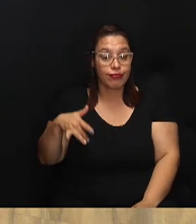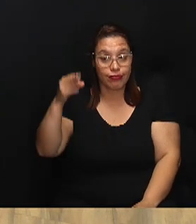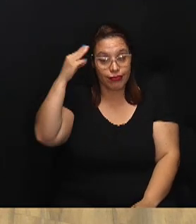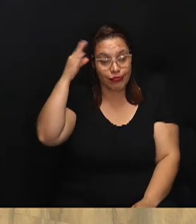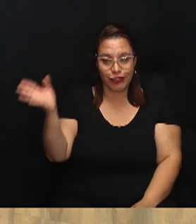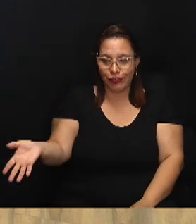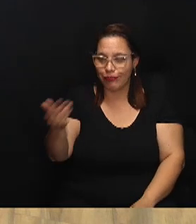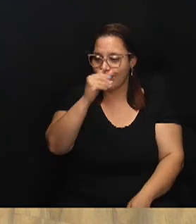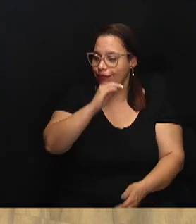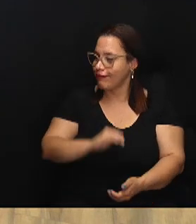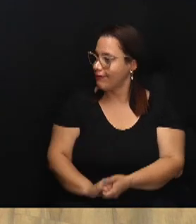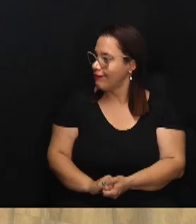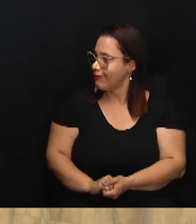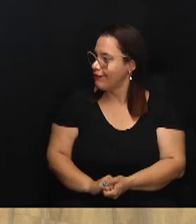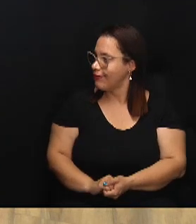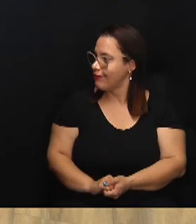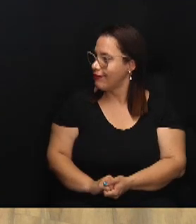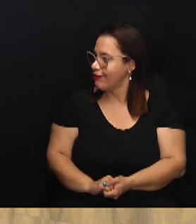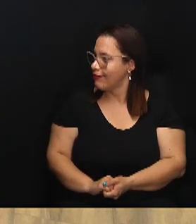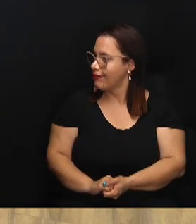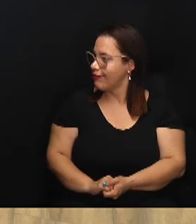lá.